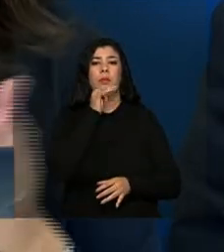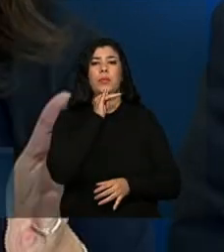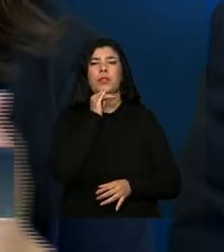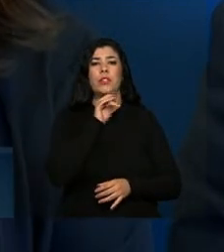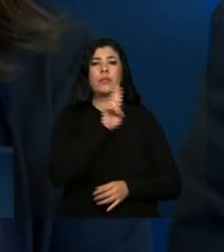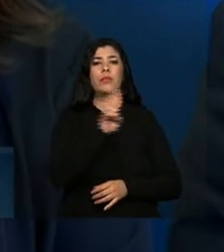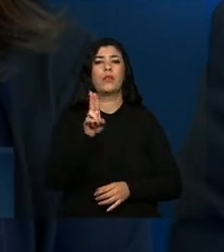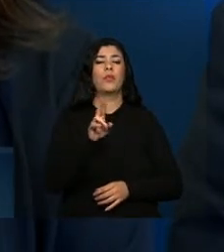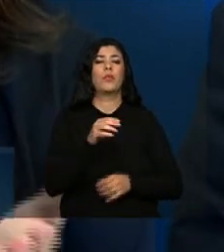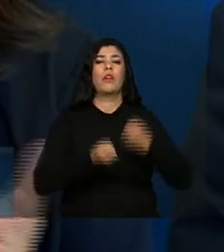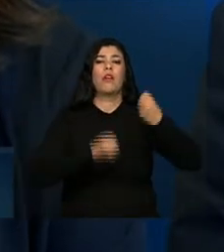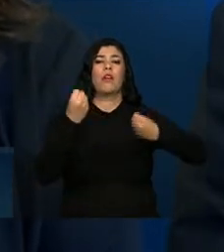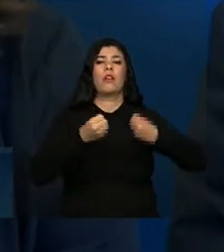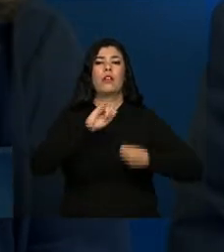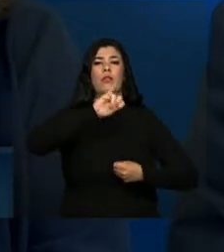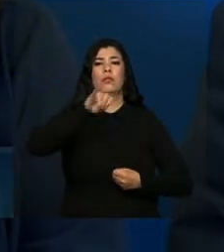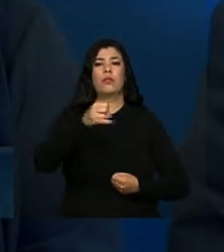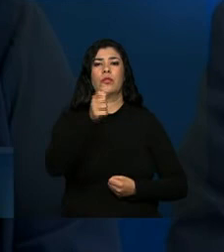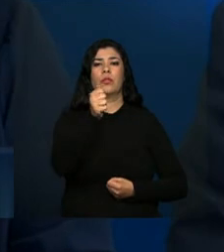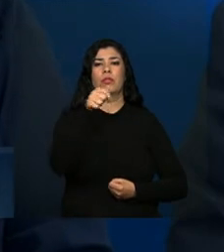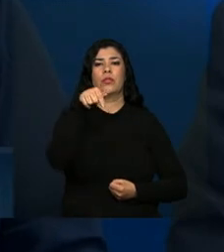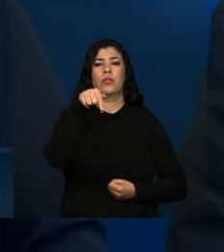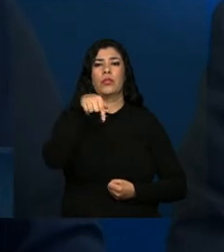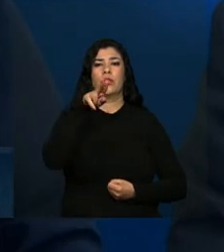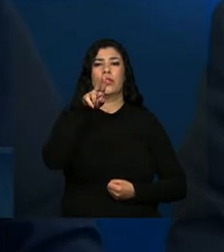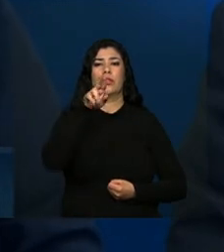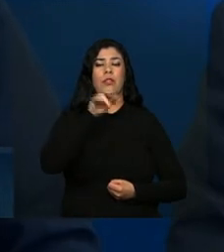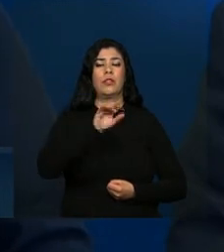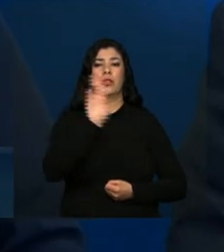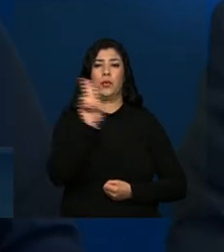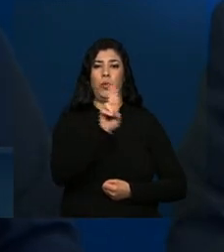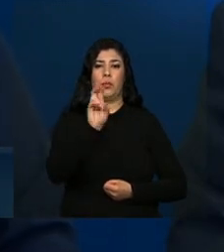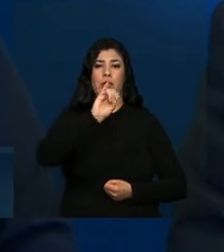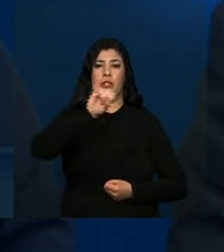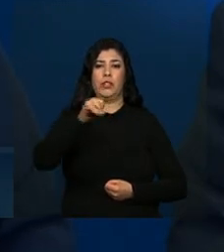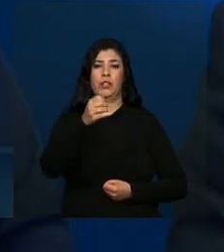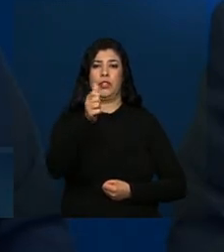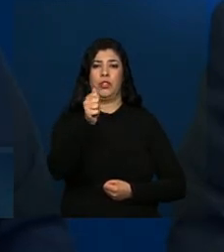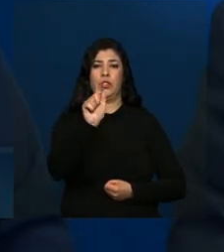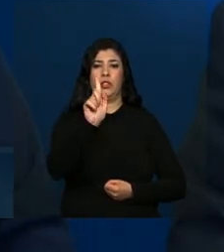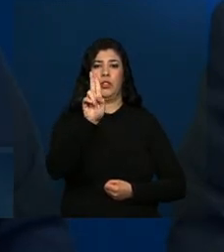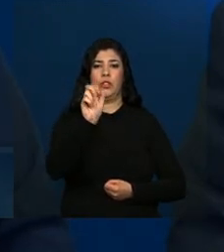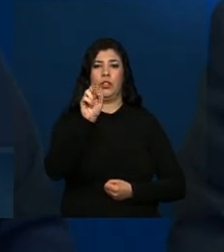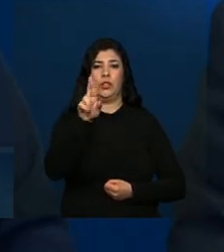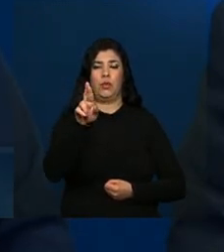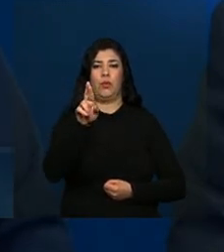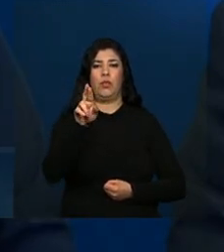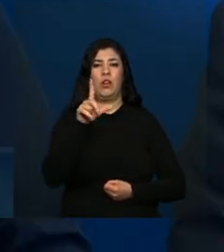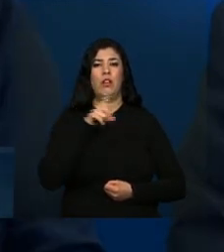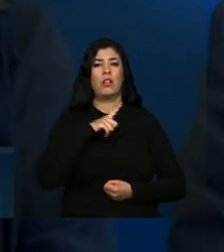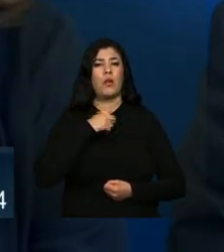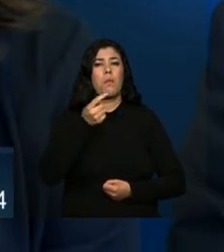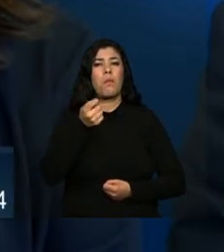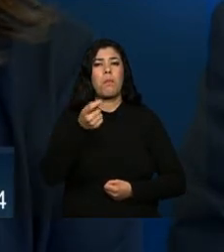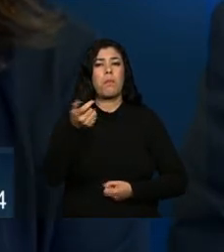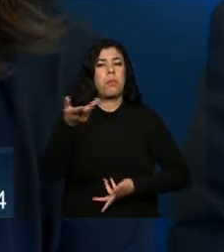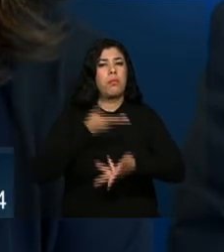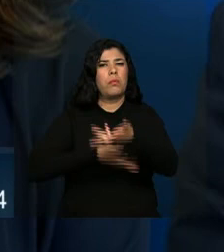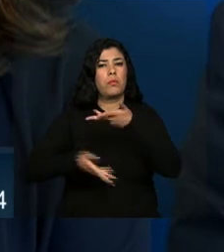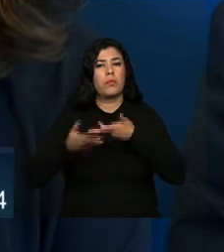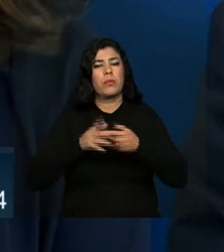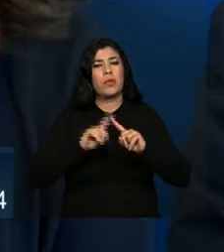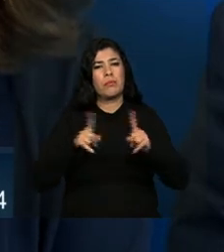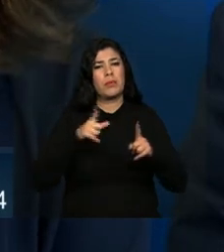que tem algum não é um carro de altíssimo valor que tá com baixa atendimento mas